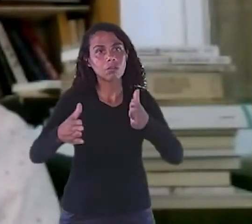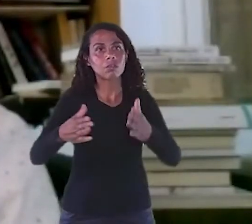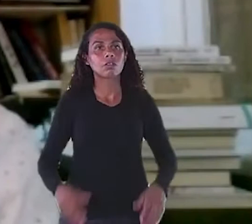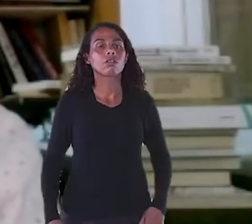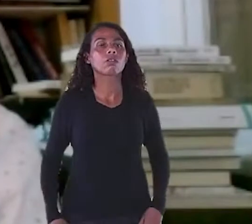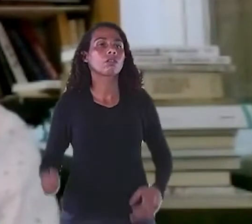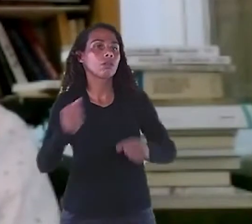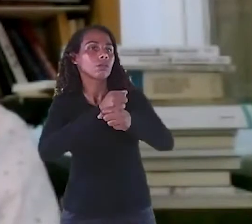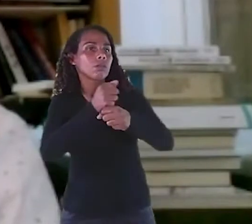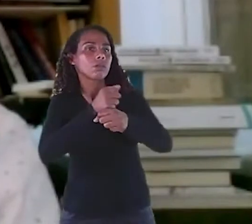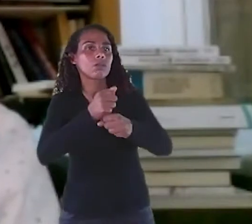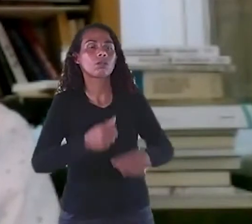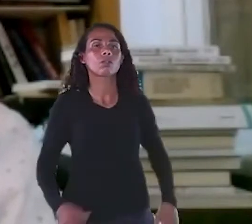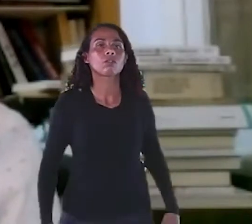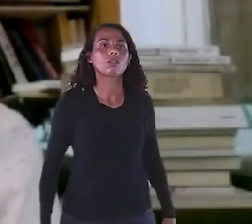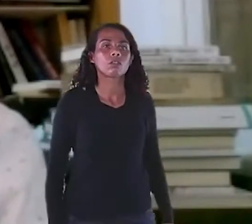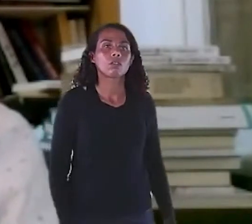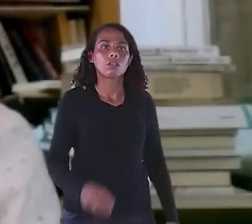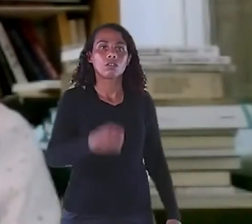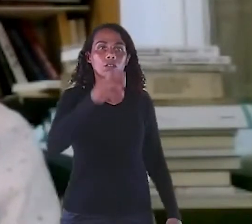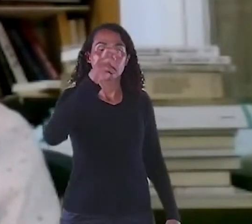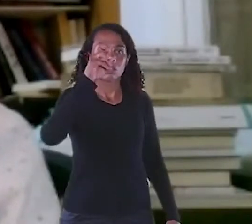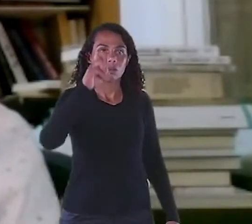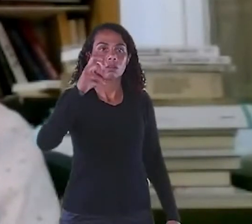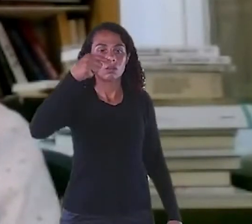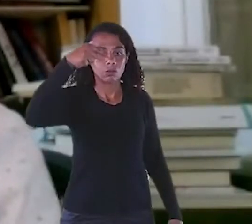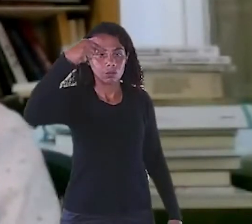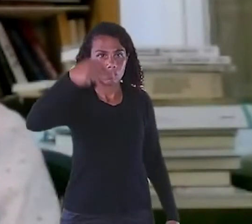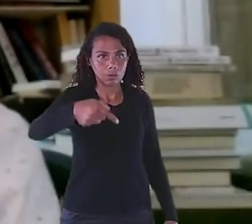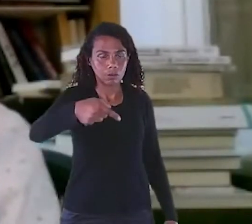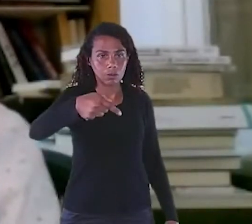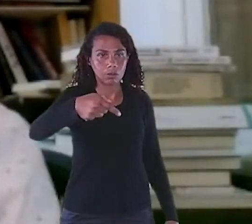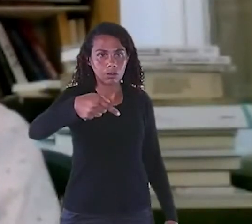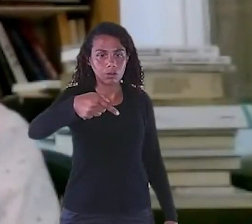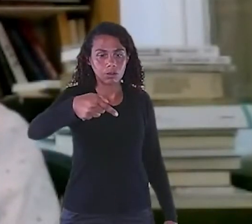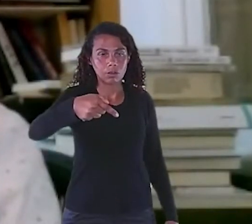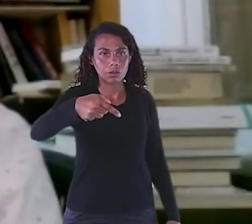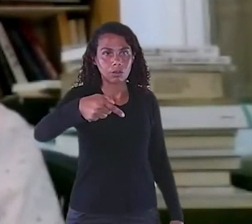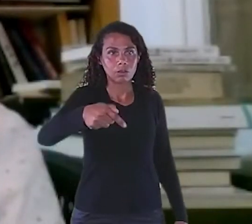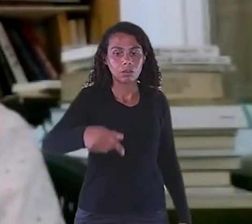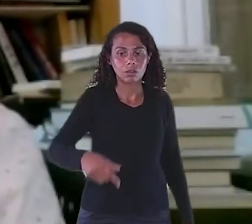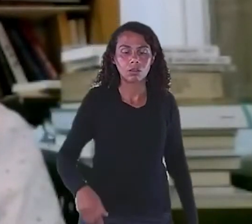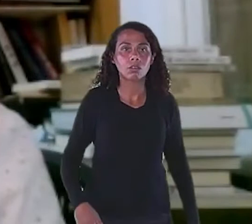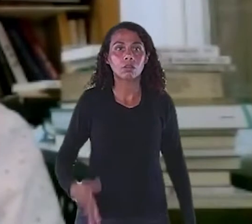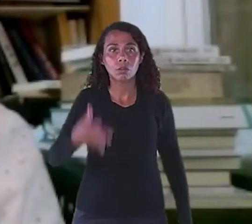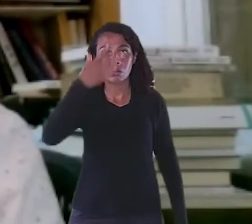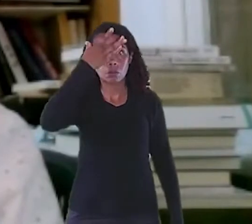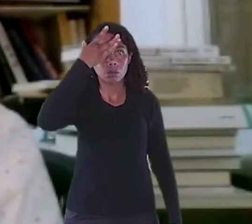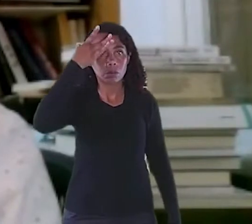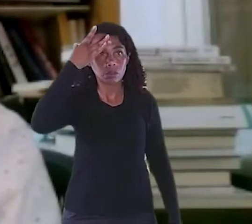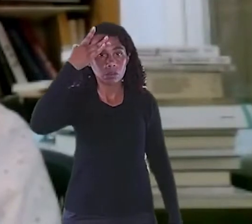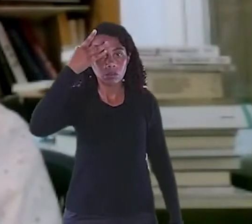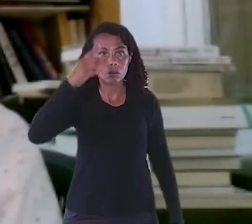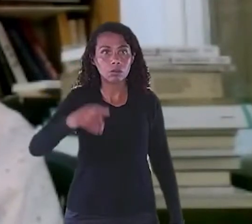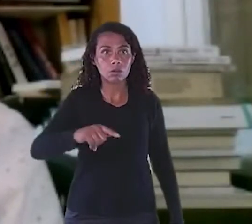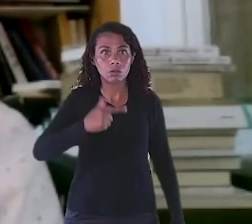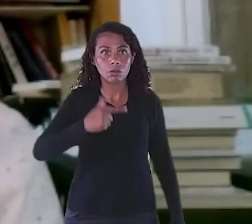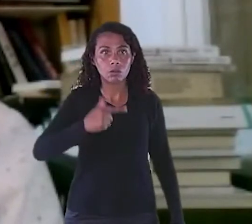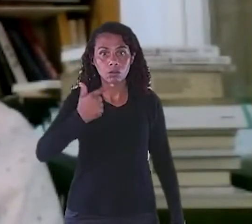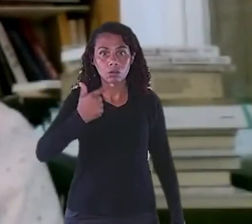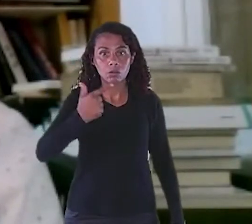final de 56. O cara falou assim: Humberto, aqui tem sacanagem, esse livro tem sacanagem. Eu olhei